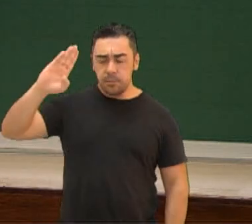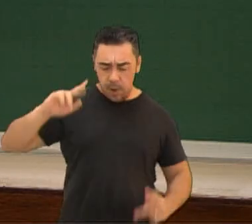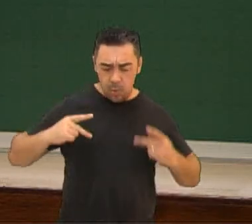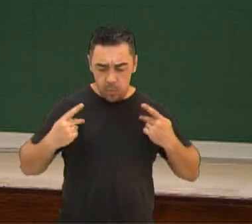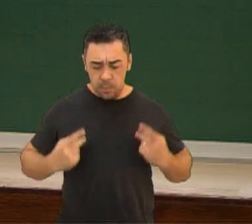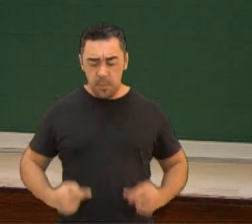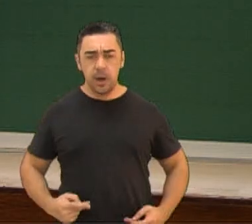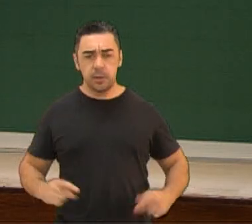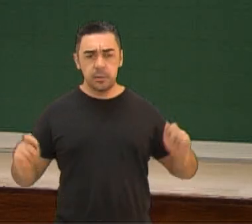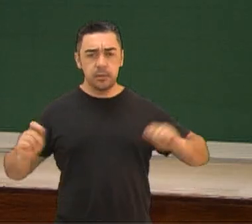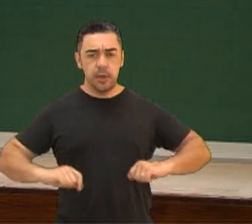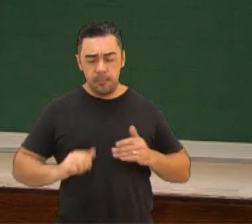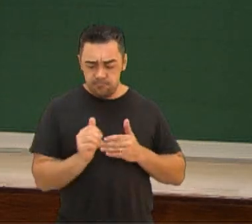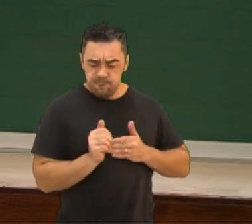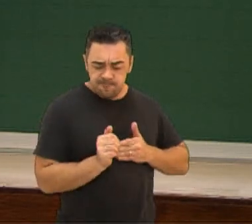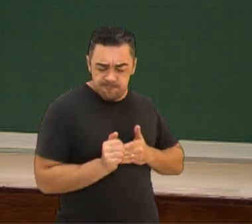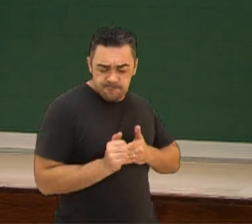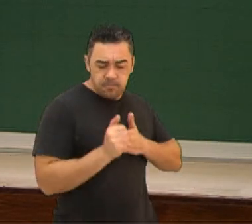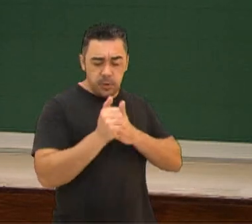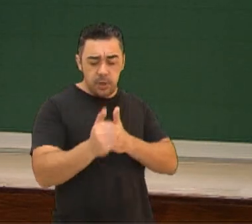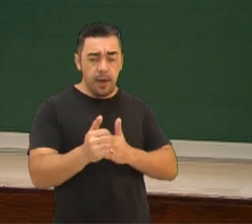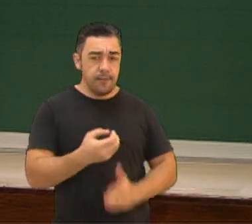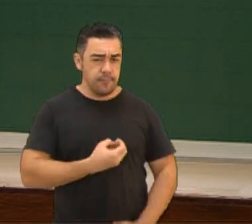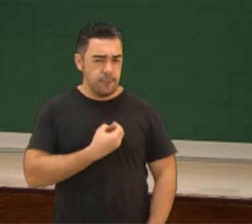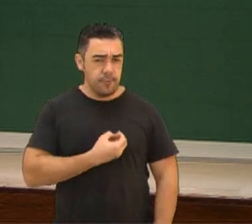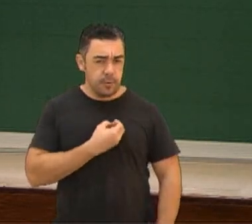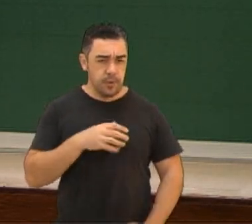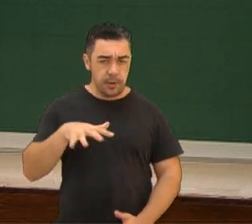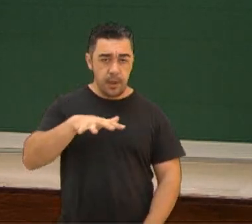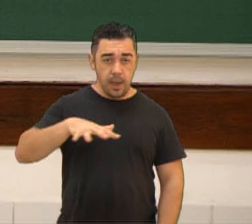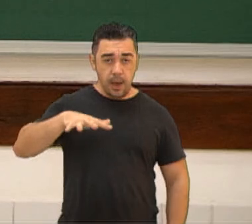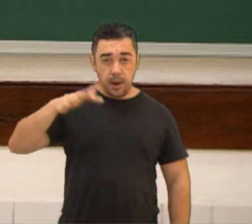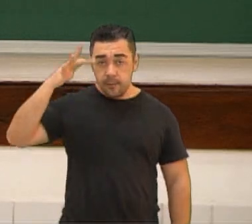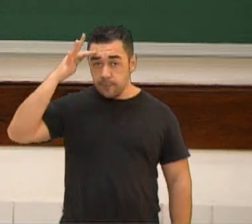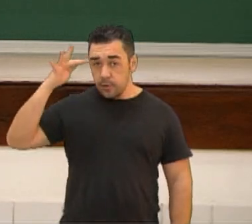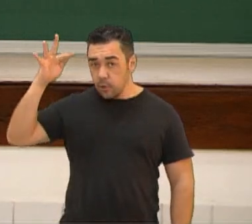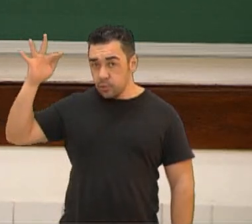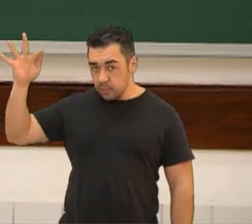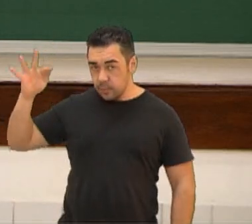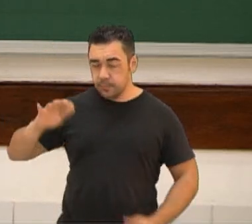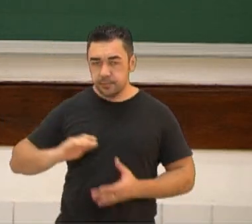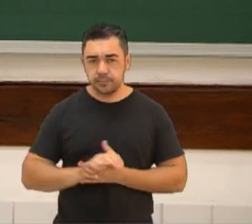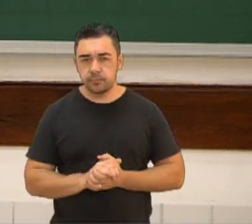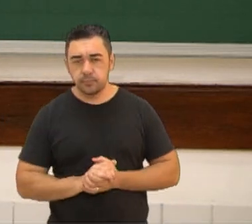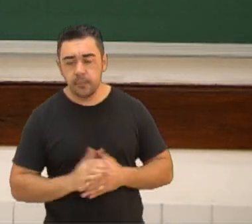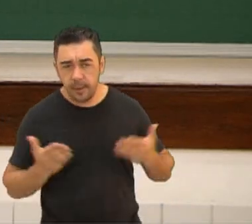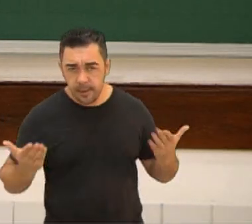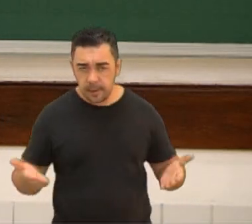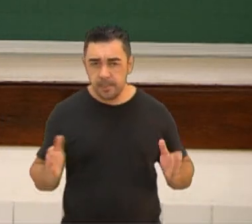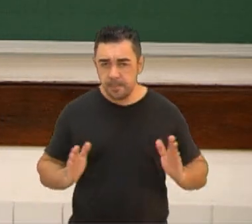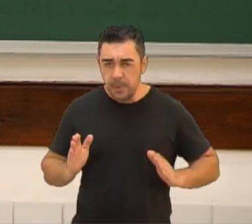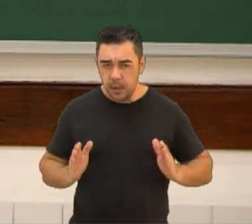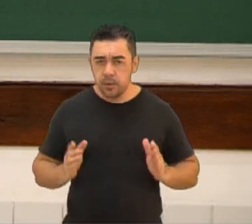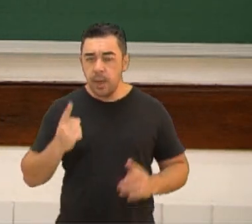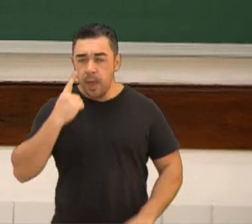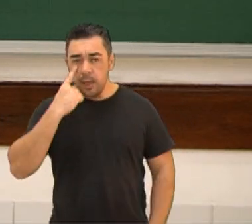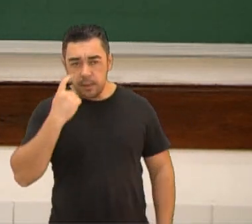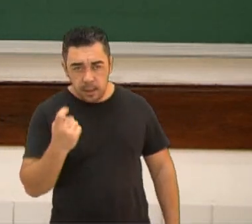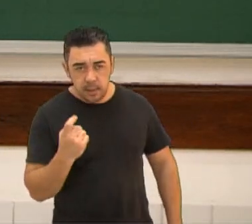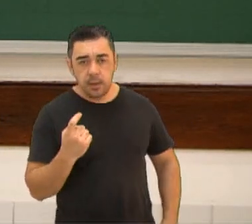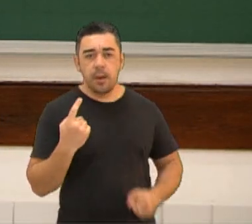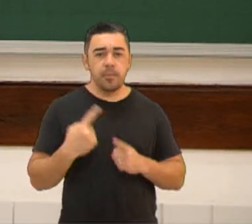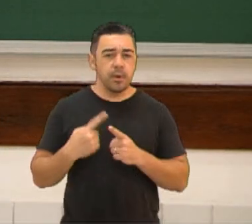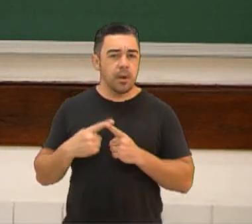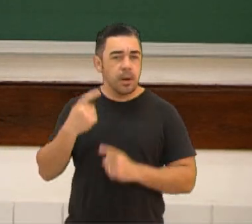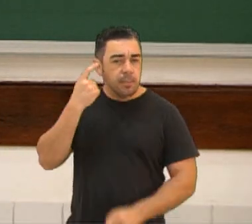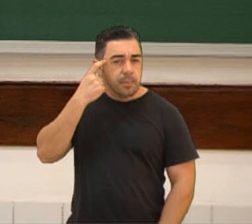guiar a sua vida, né? Num conceito filosófico. Esse é um momento muito interessante para a gente pensar